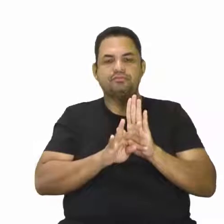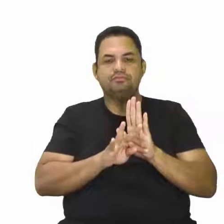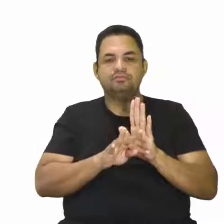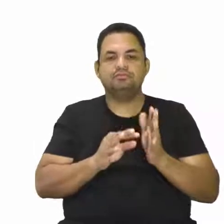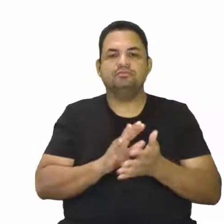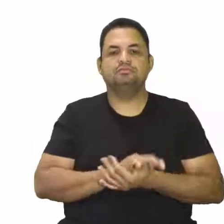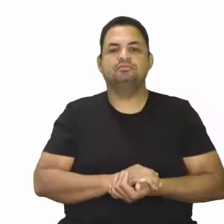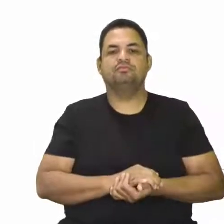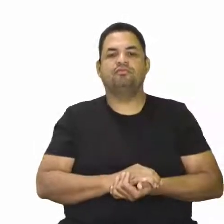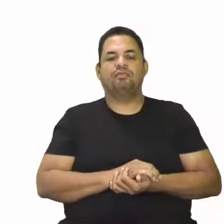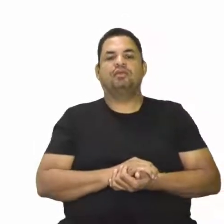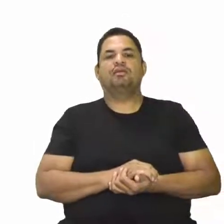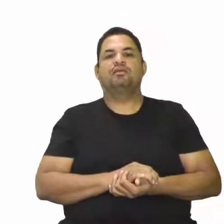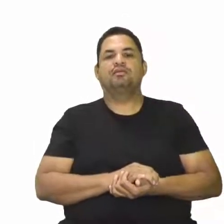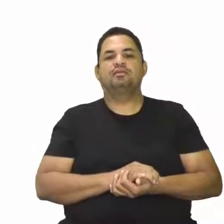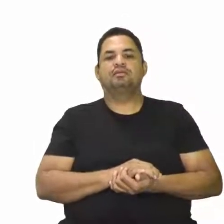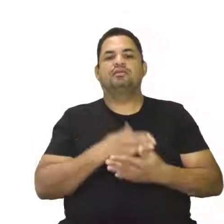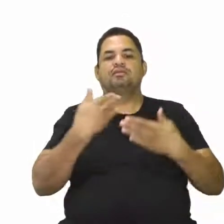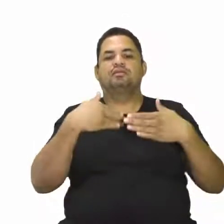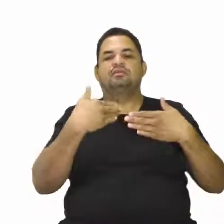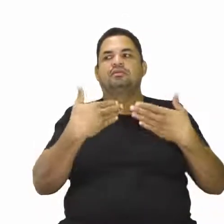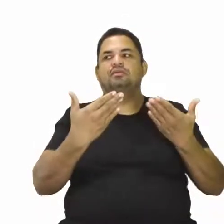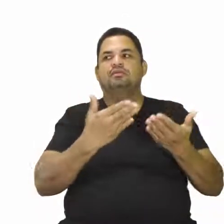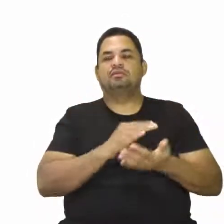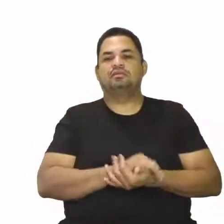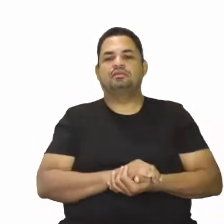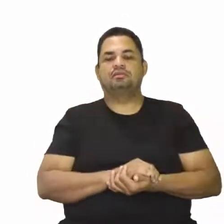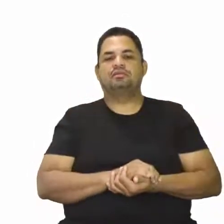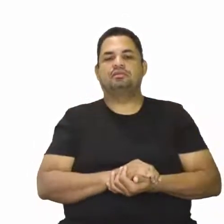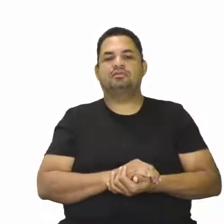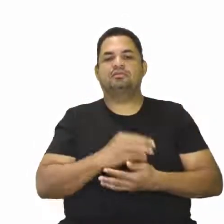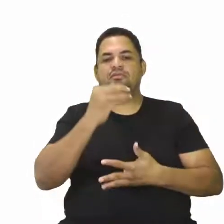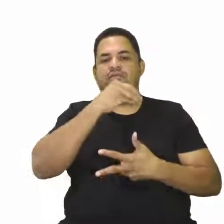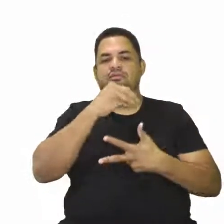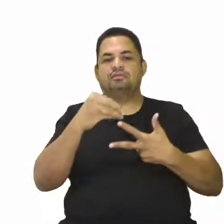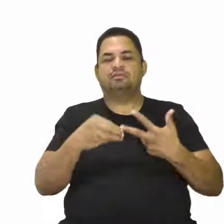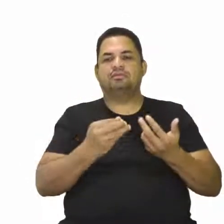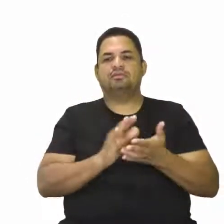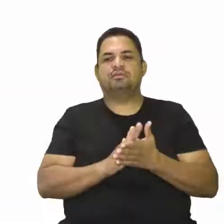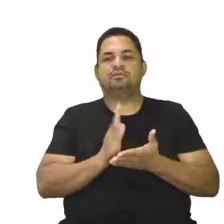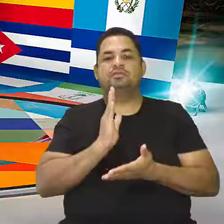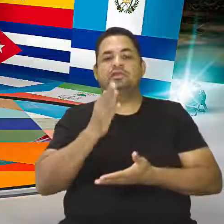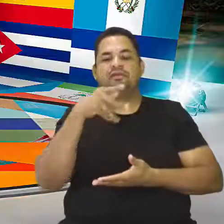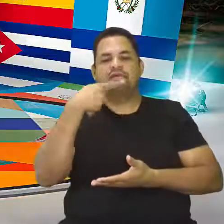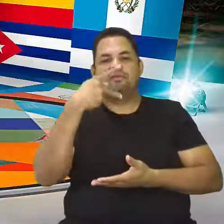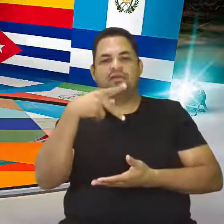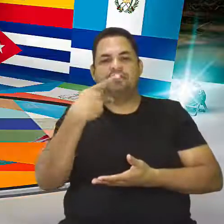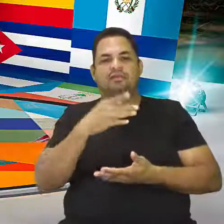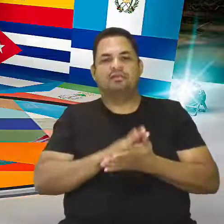Gente, vocês vão fazer a prova do Enem, certo? Tenho certeza disso. Como eu já disse para vocês,